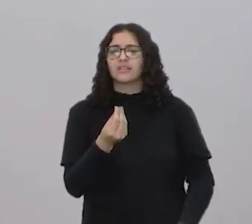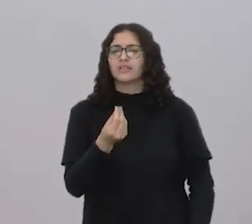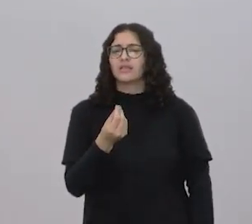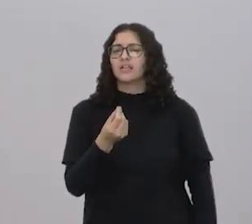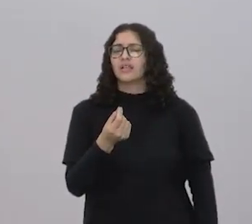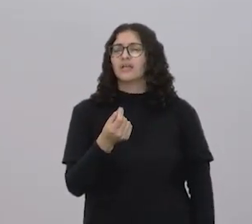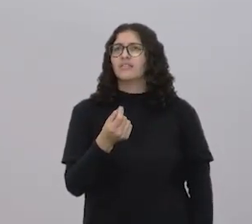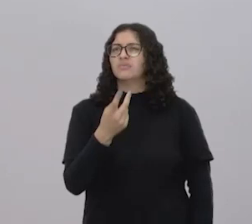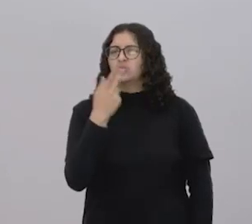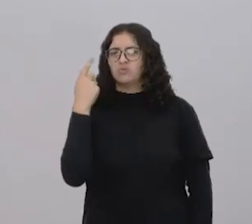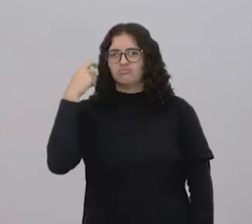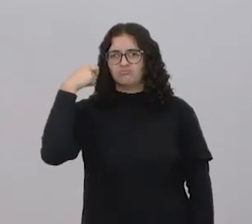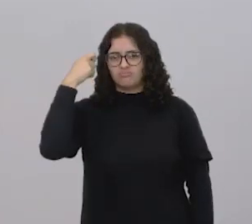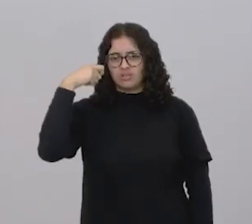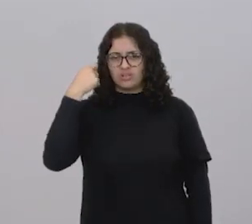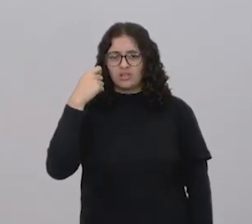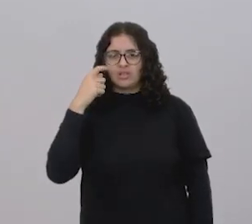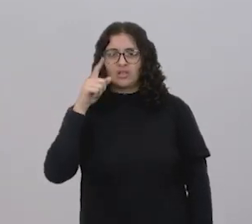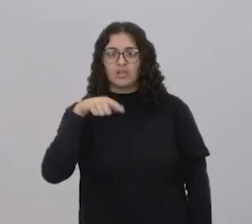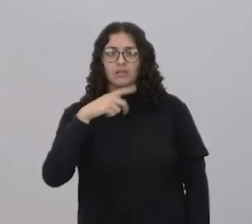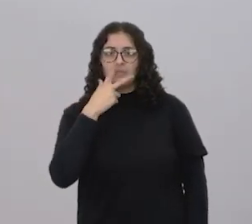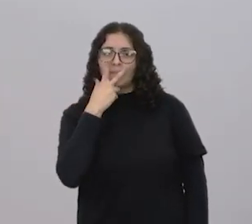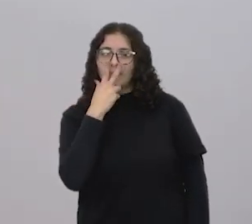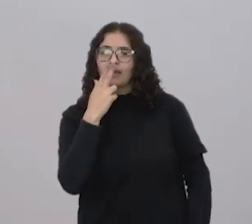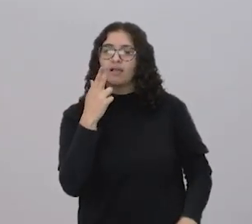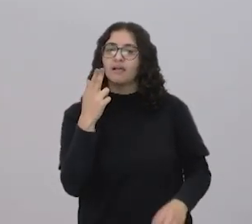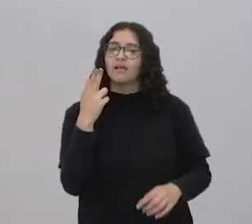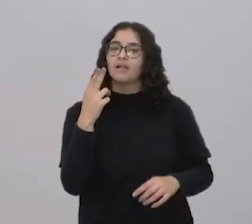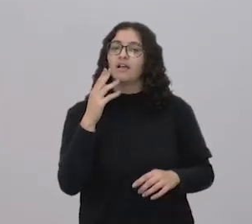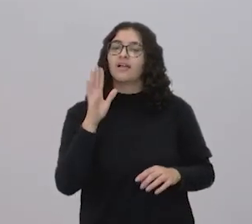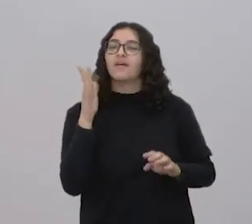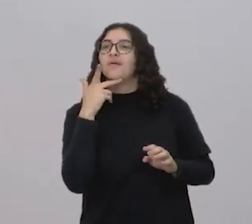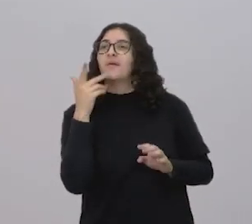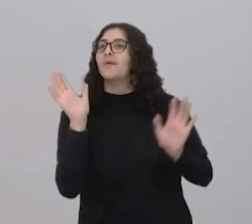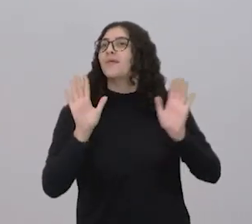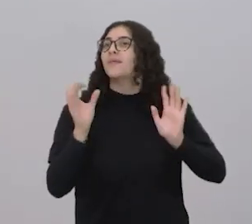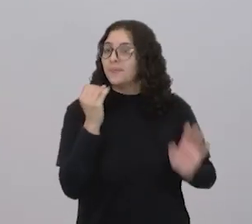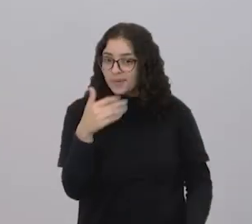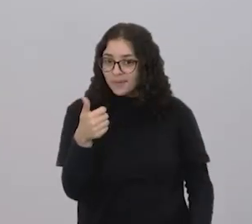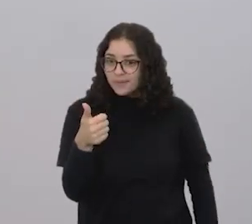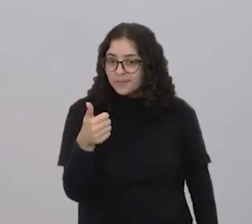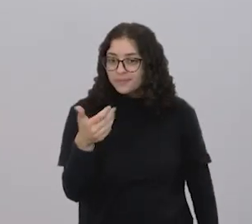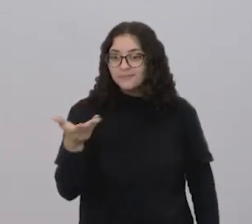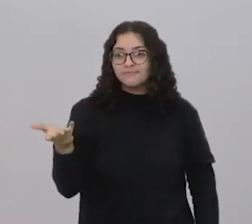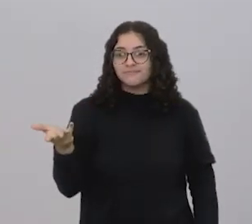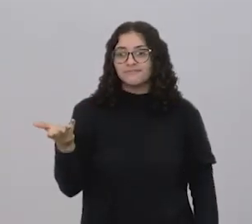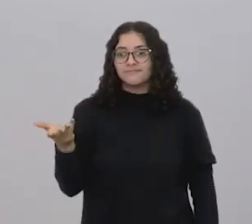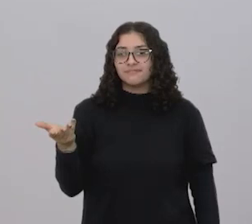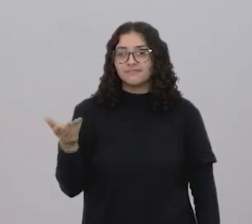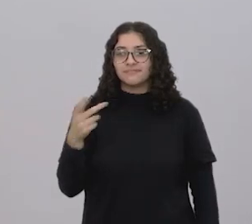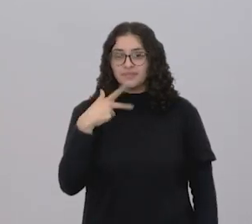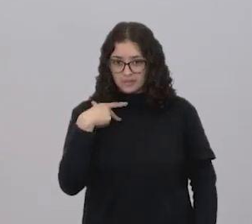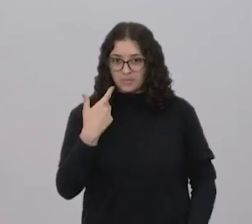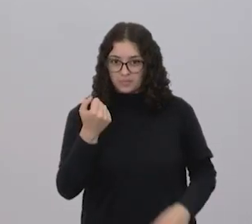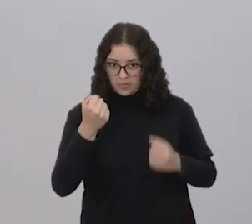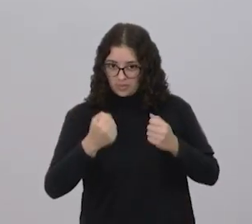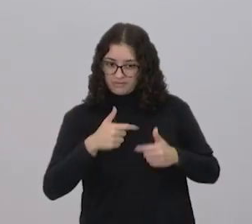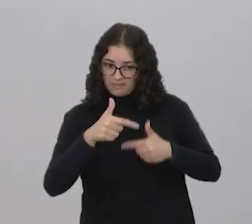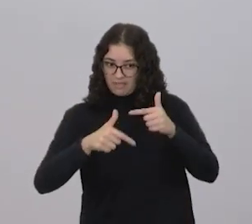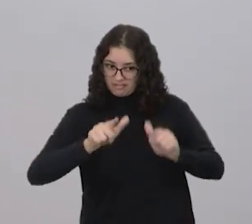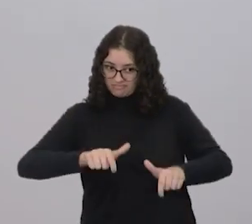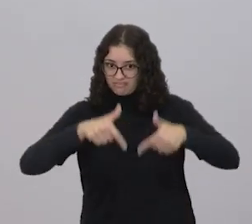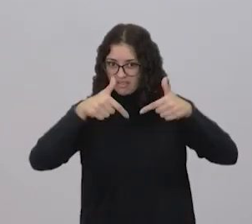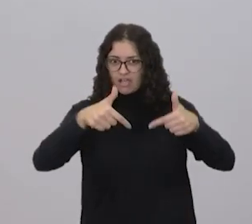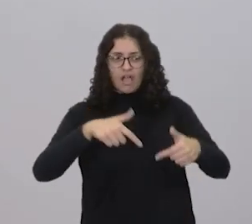uma coisa simplesmente leve. Oi, tudo bem? Nós gostaríamos de regulamentar a nossa profissão.